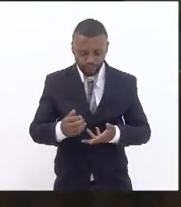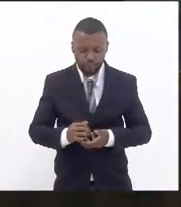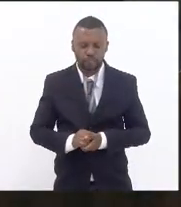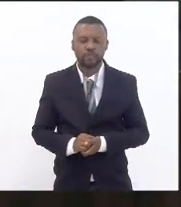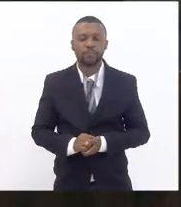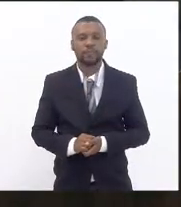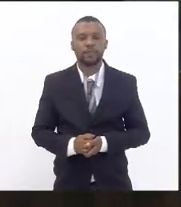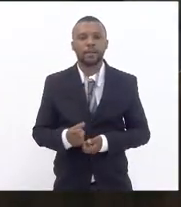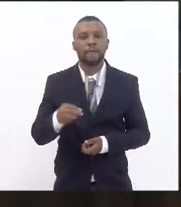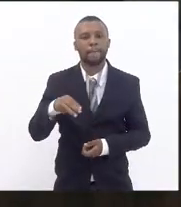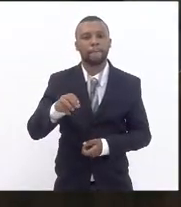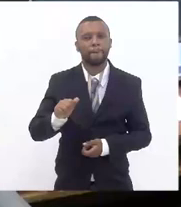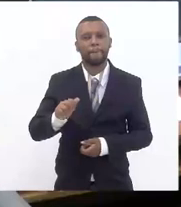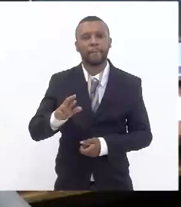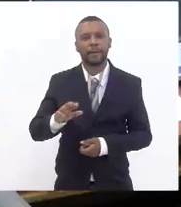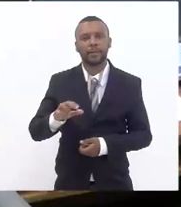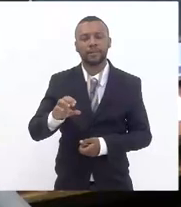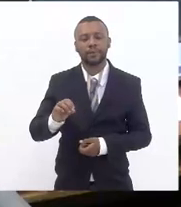Márcio Pacheco.